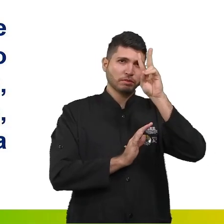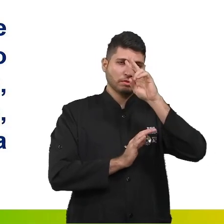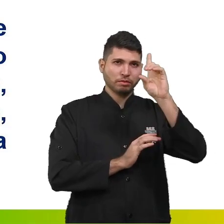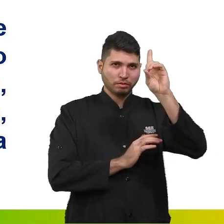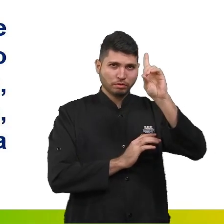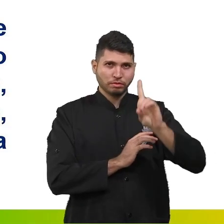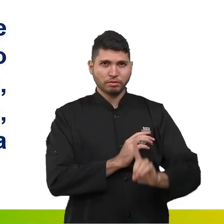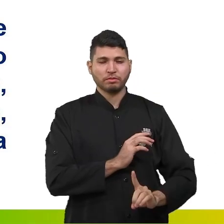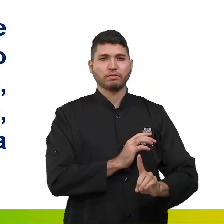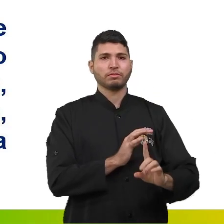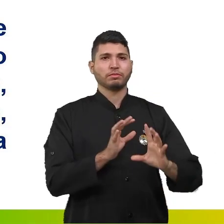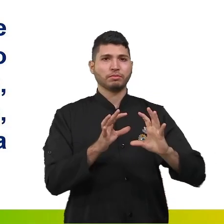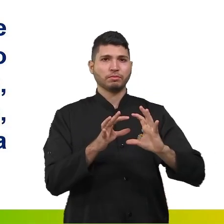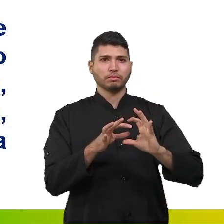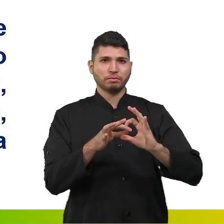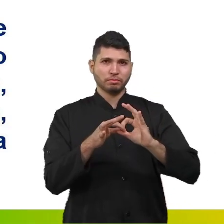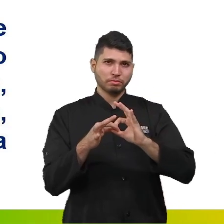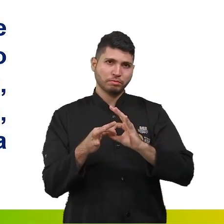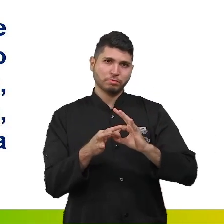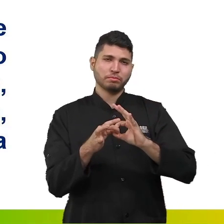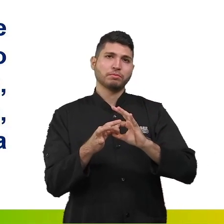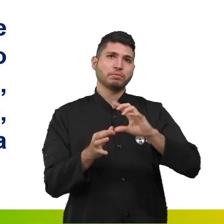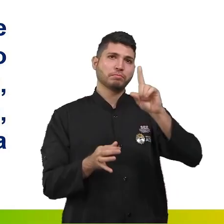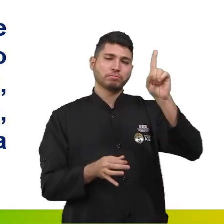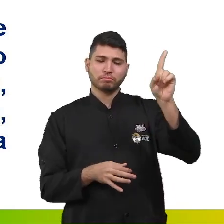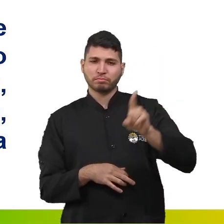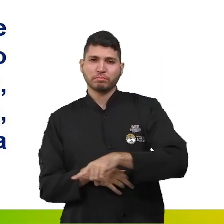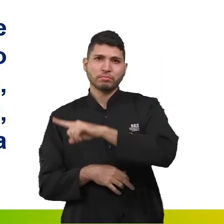direitos inalienáveis eram negados,